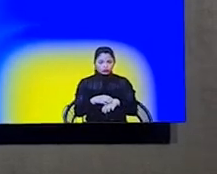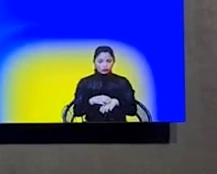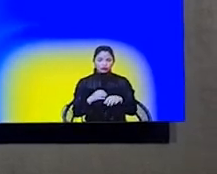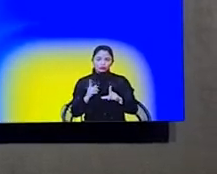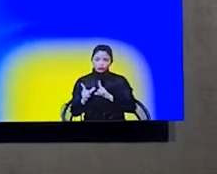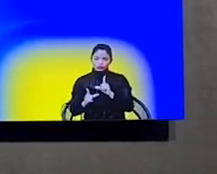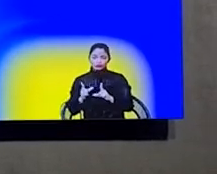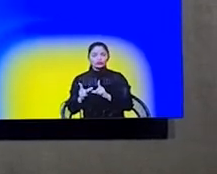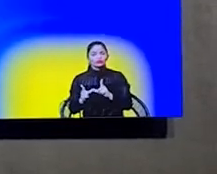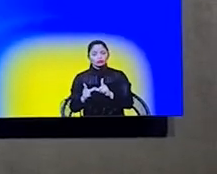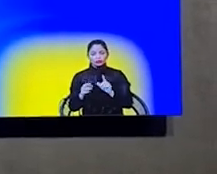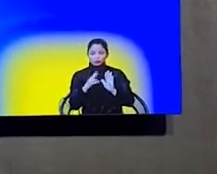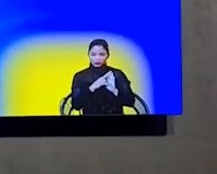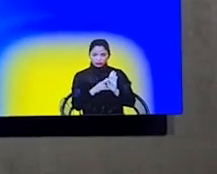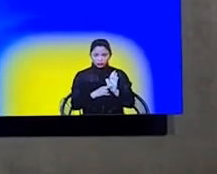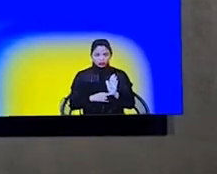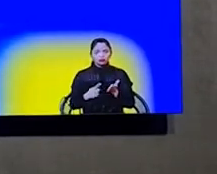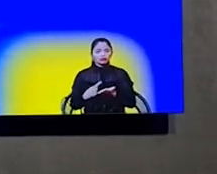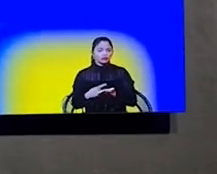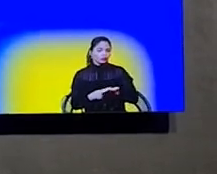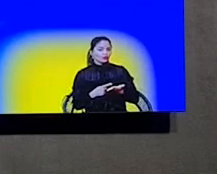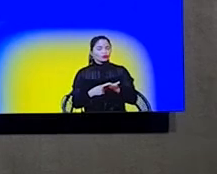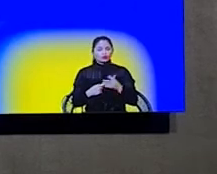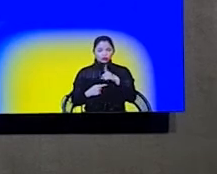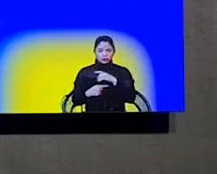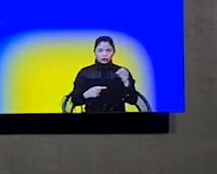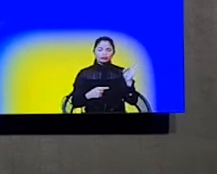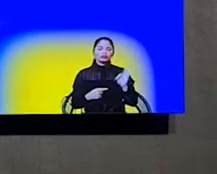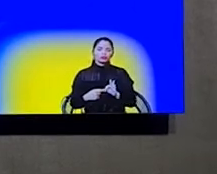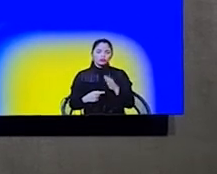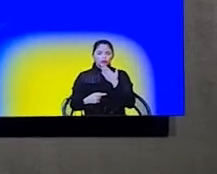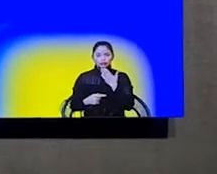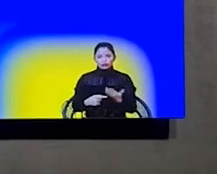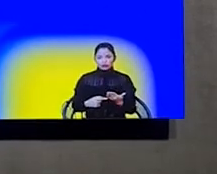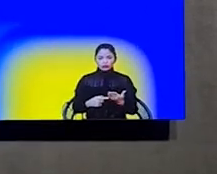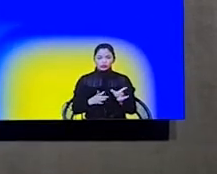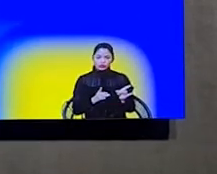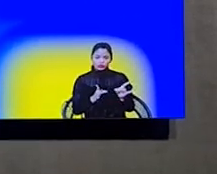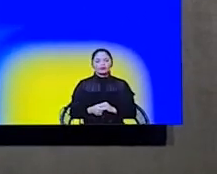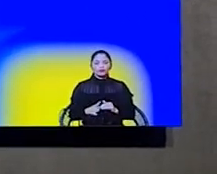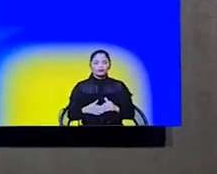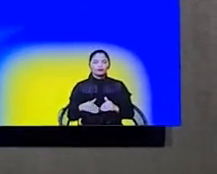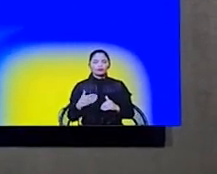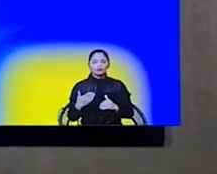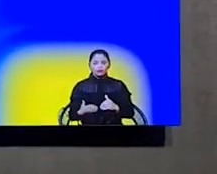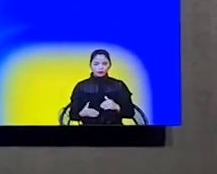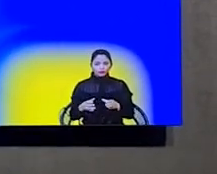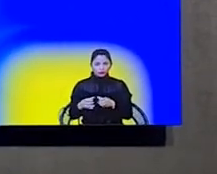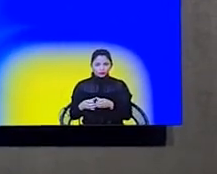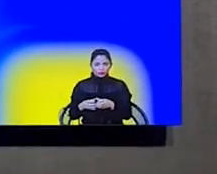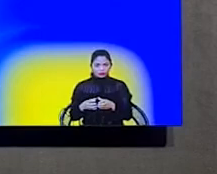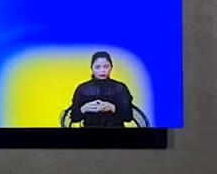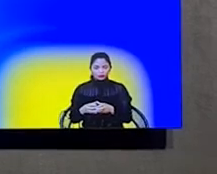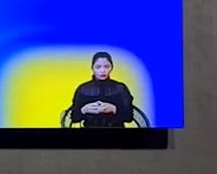lojista naquelas regras que a gente combinou. Quando a gente fala 100%, são os pedidos que a gente vendeu com frete grátis. No próximo grupo, a